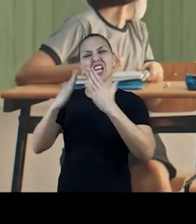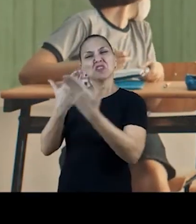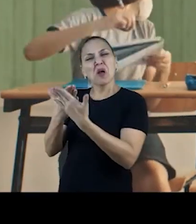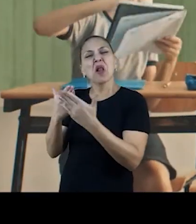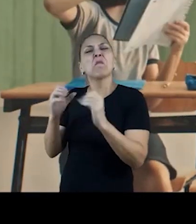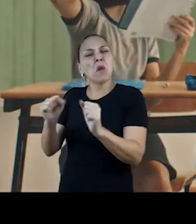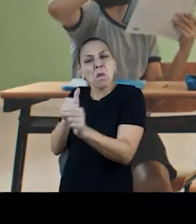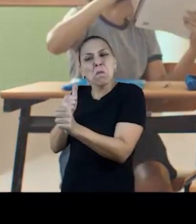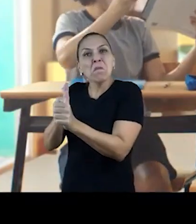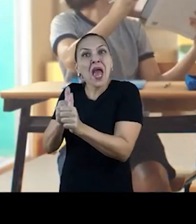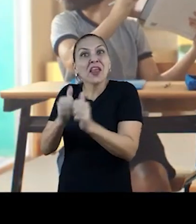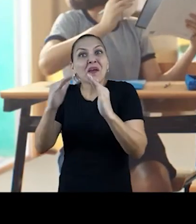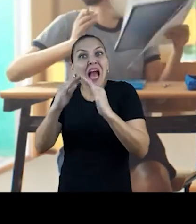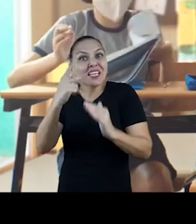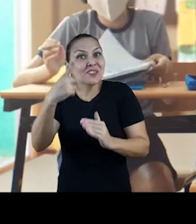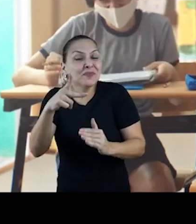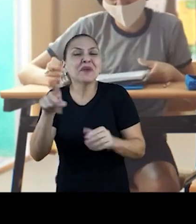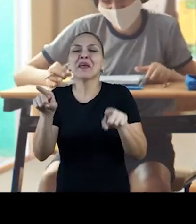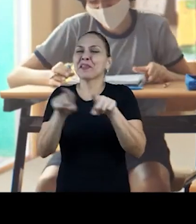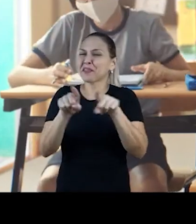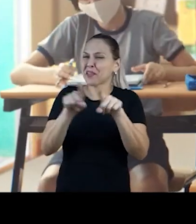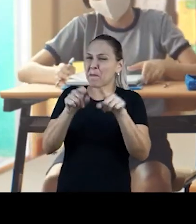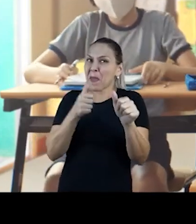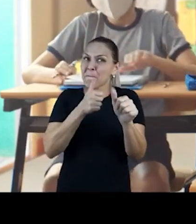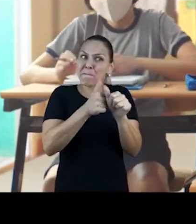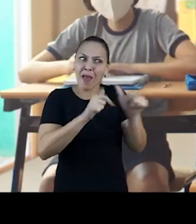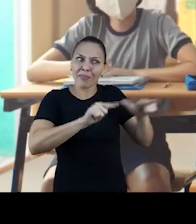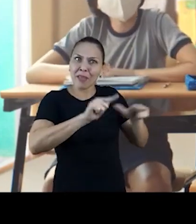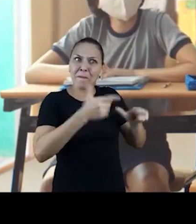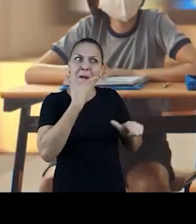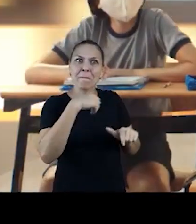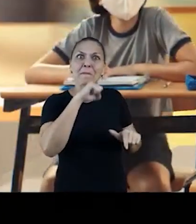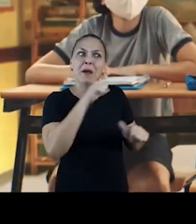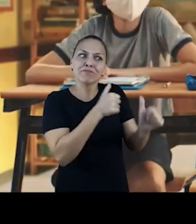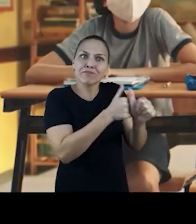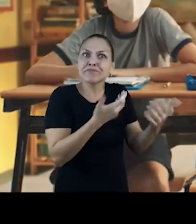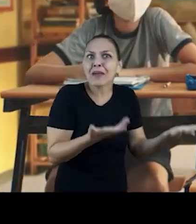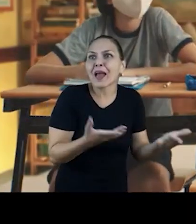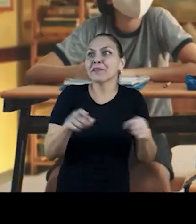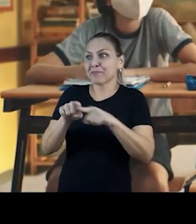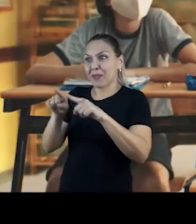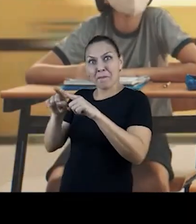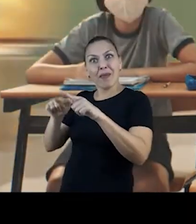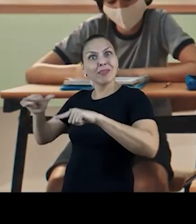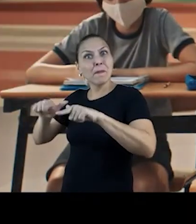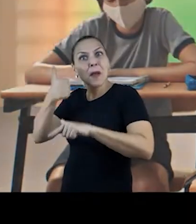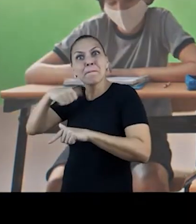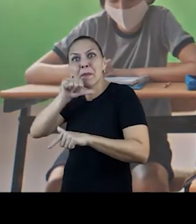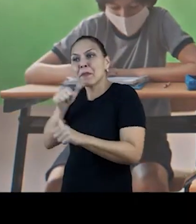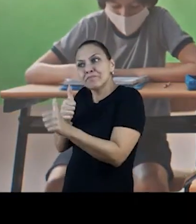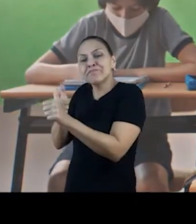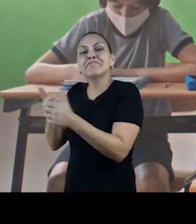Pode ser uma escola perto de casa. Pode ser próxima ao trabalho do pai, ao trabalho da